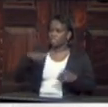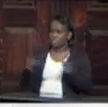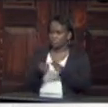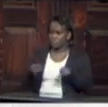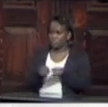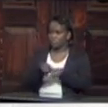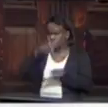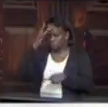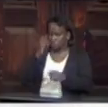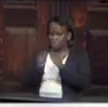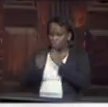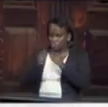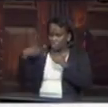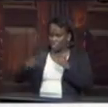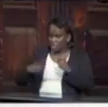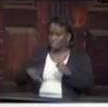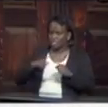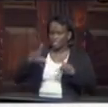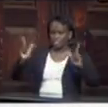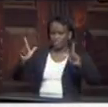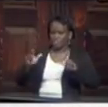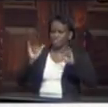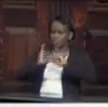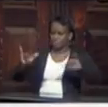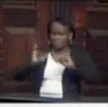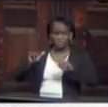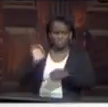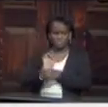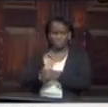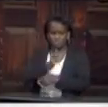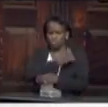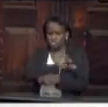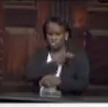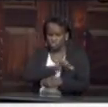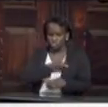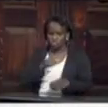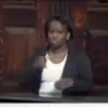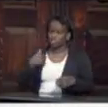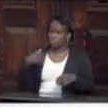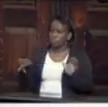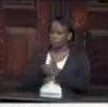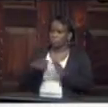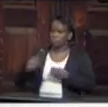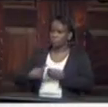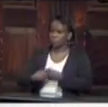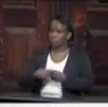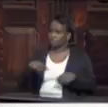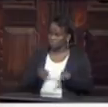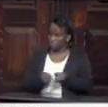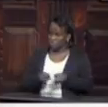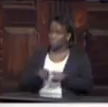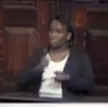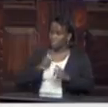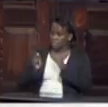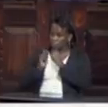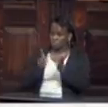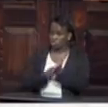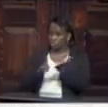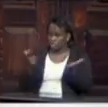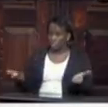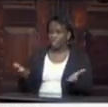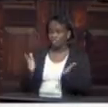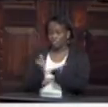da grande mídia, da grande imprensa do estado do Rio de Janeiro, e sou do interior. E lá também temos jornais,